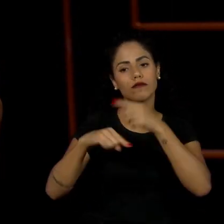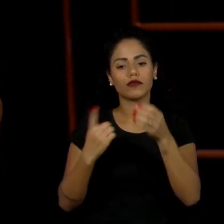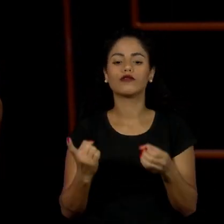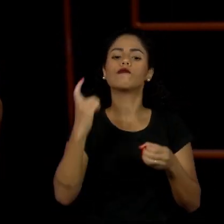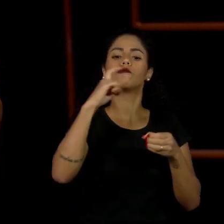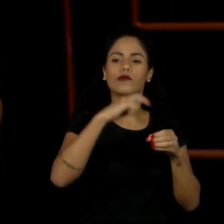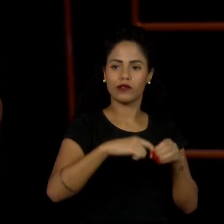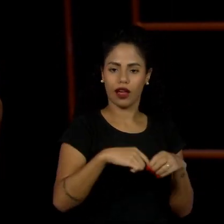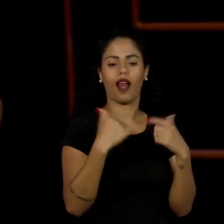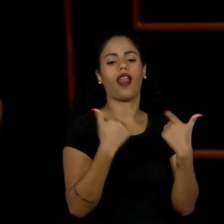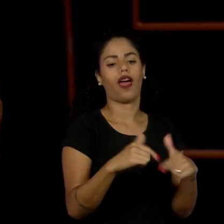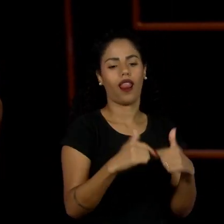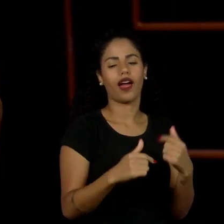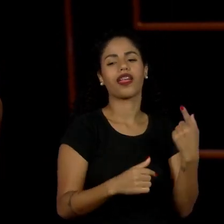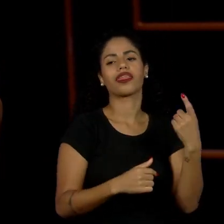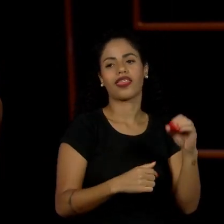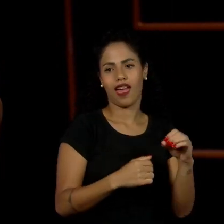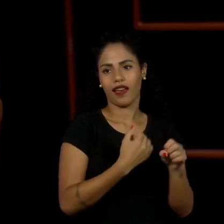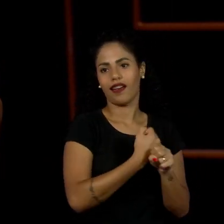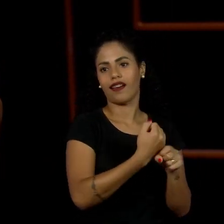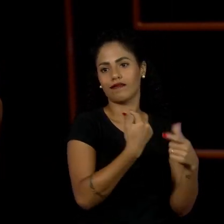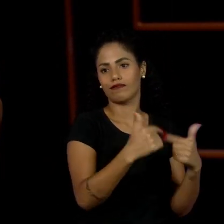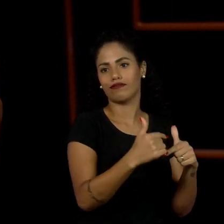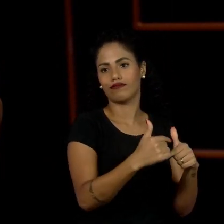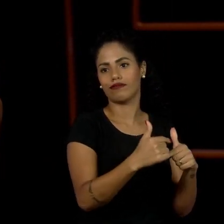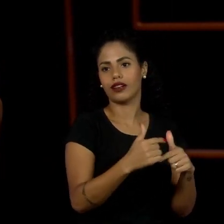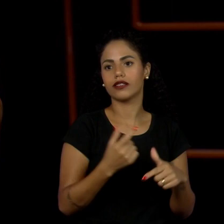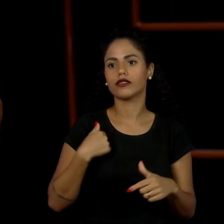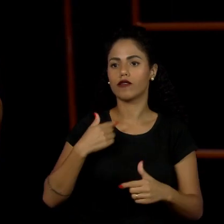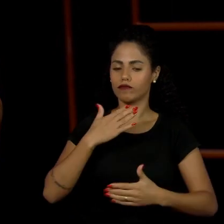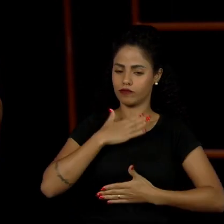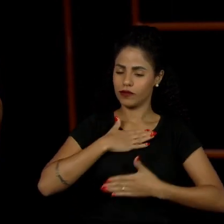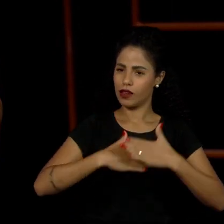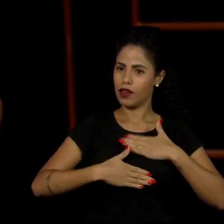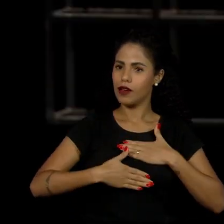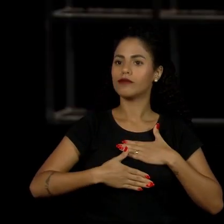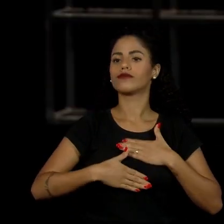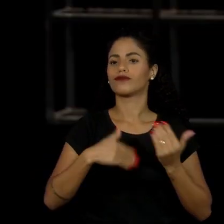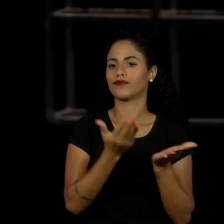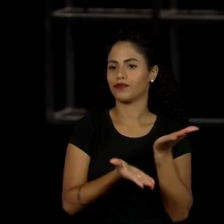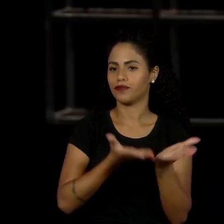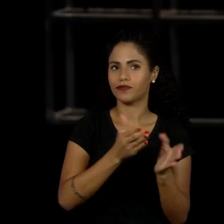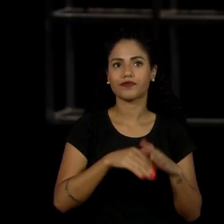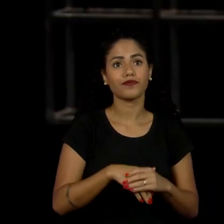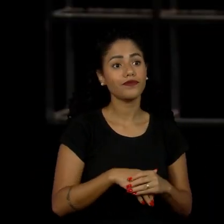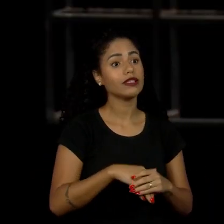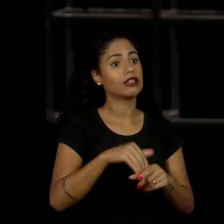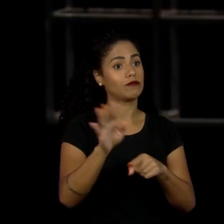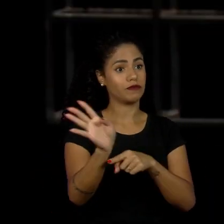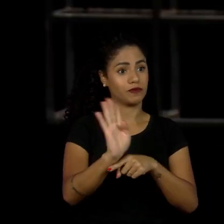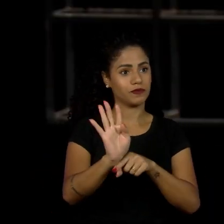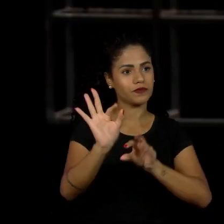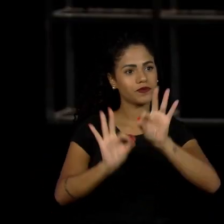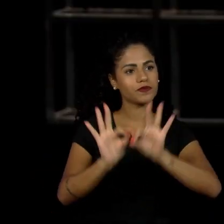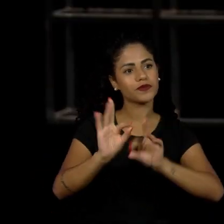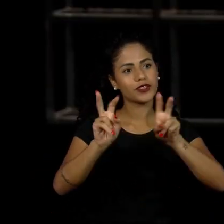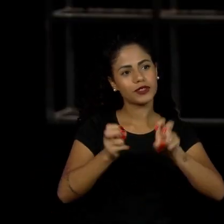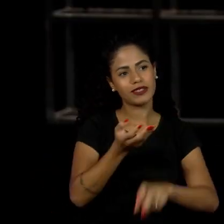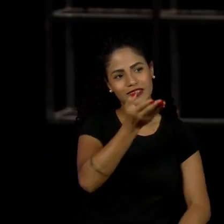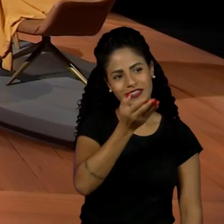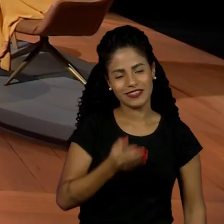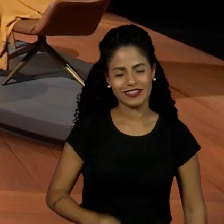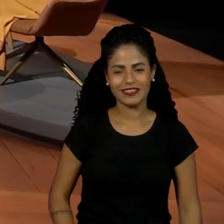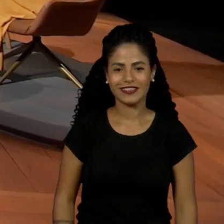teatro, fiquei mais uns 10 anos trabalhando com isso, com terapia corporal. Então, a gente preparou um quadro sobre isso. Dá uma